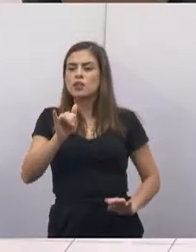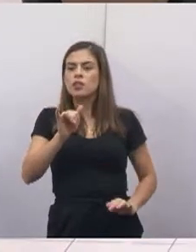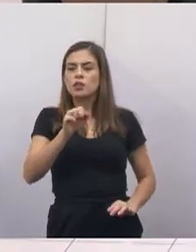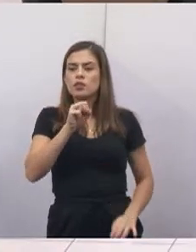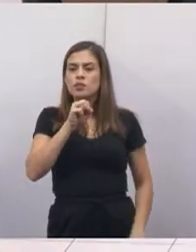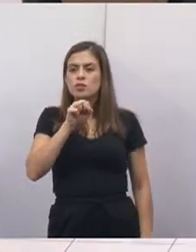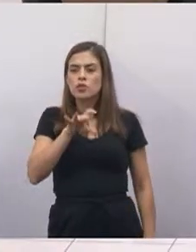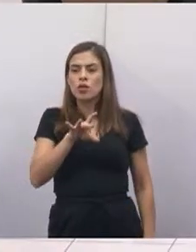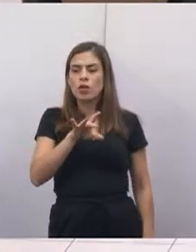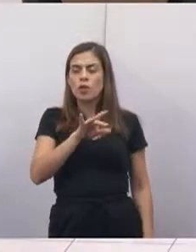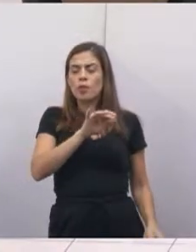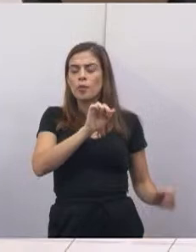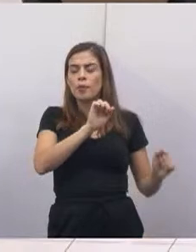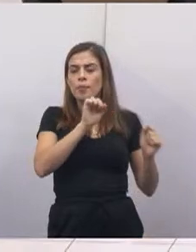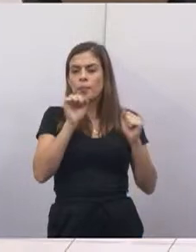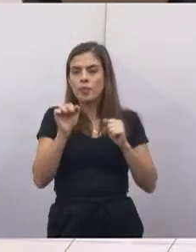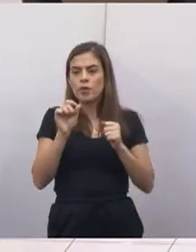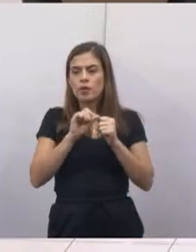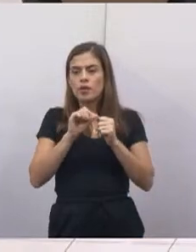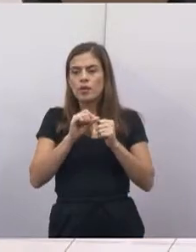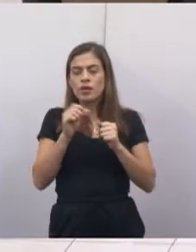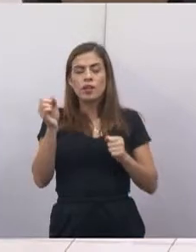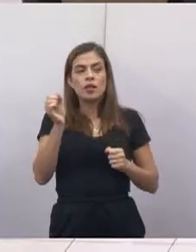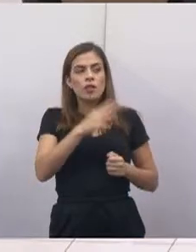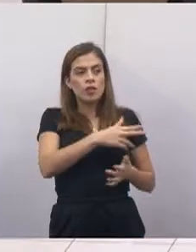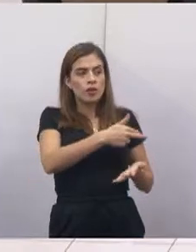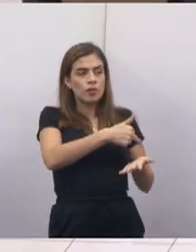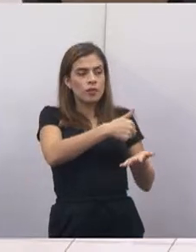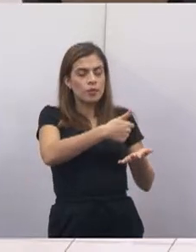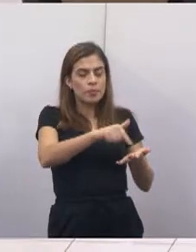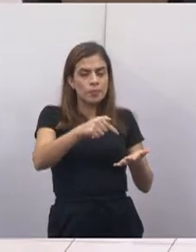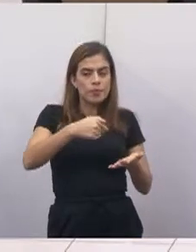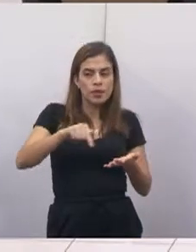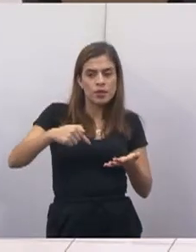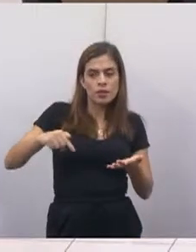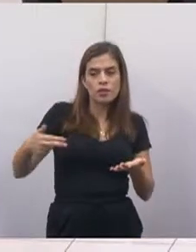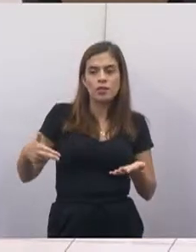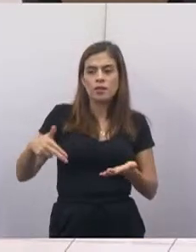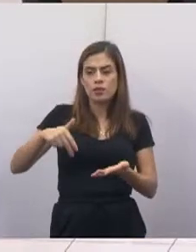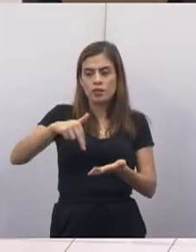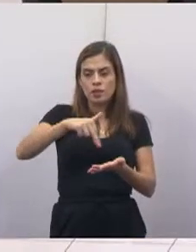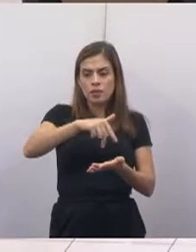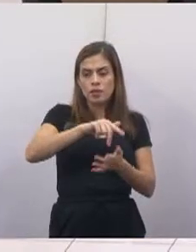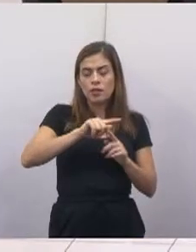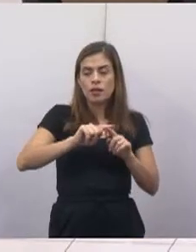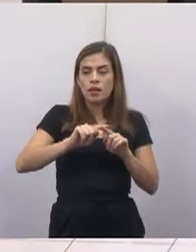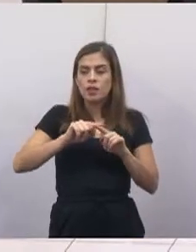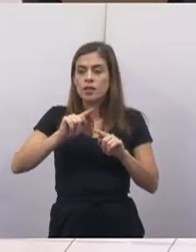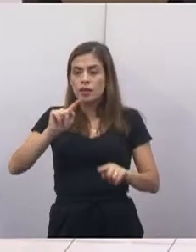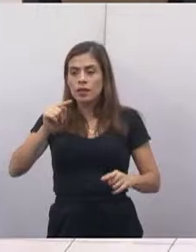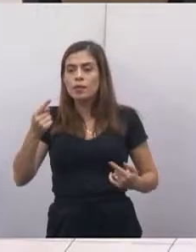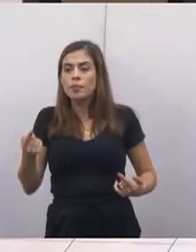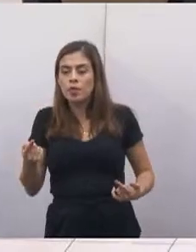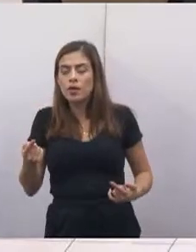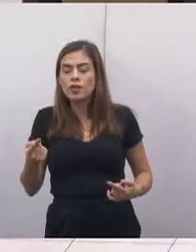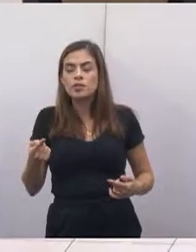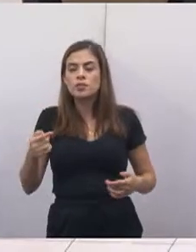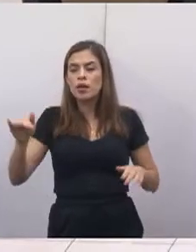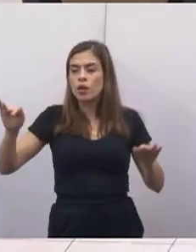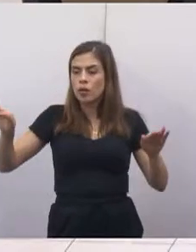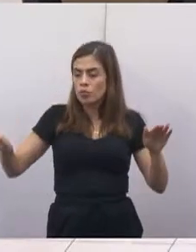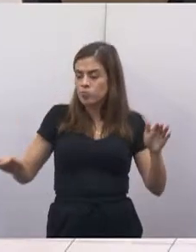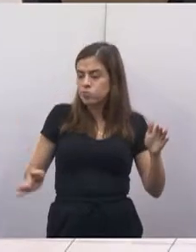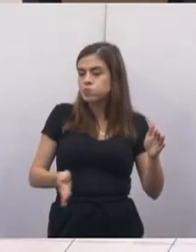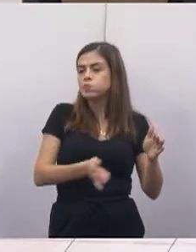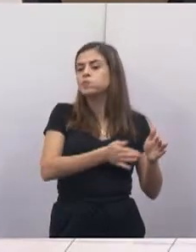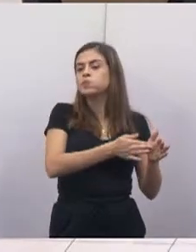pode fazer novas pinturas de passagem de pedestre depois que abaixar a guia. Em frente ao Bom Prato é